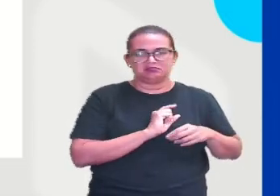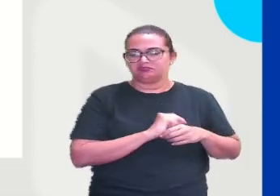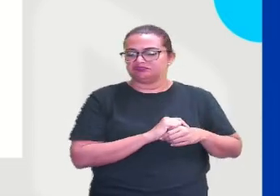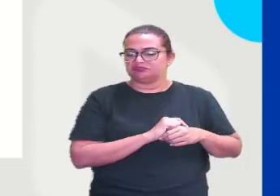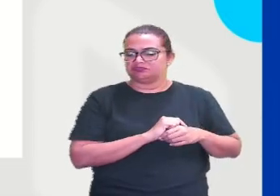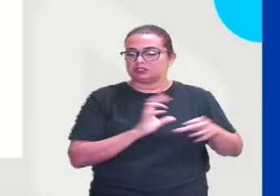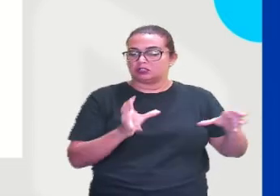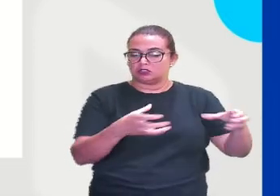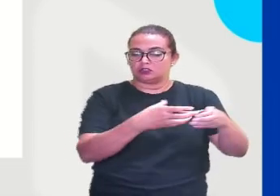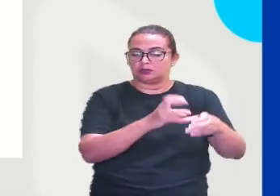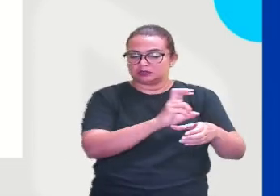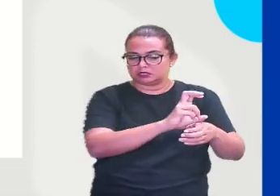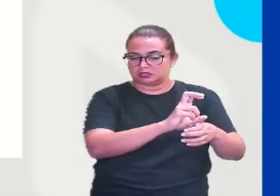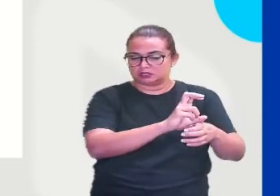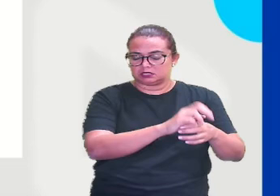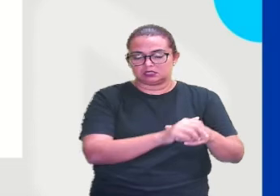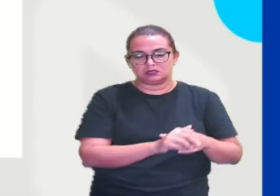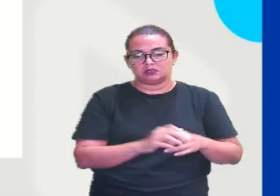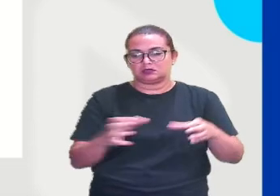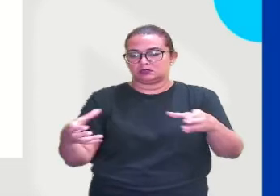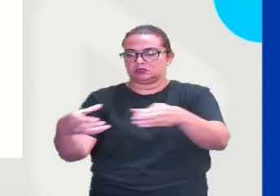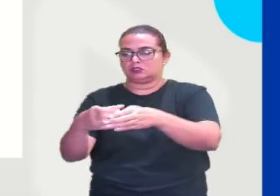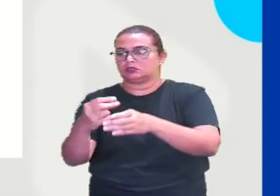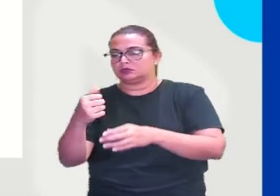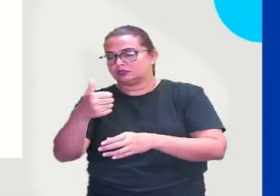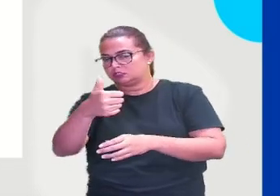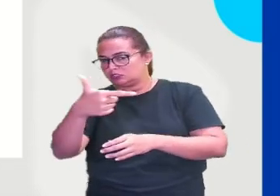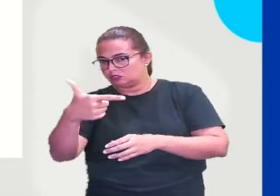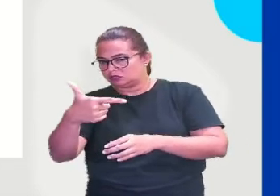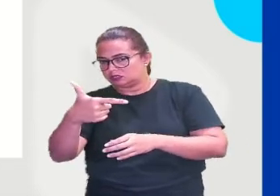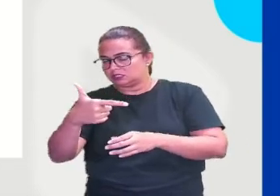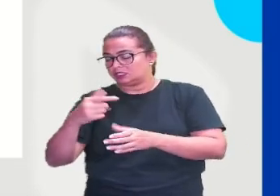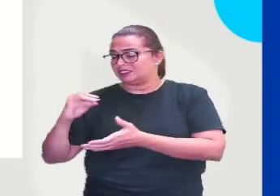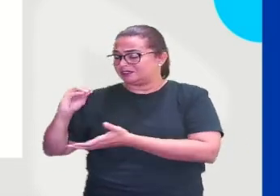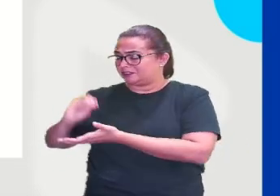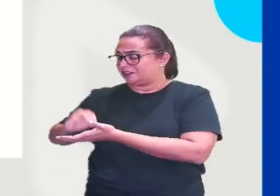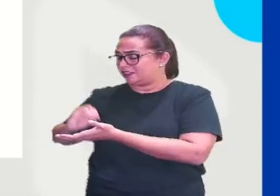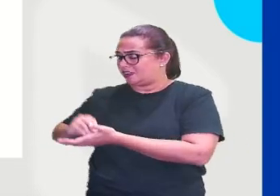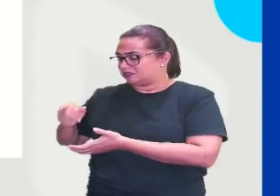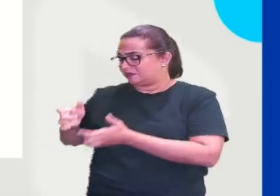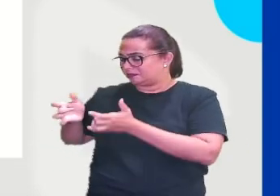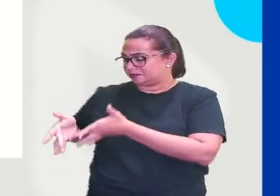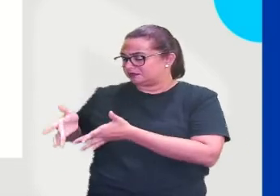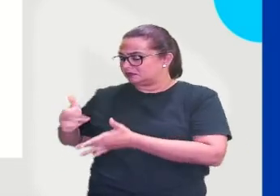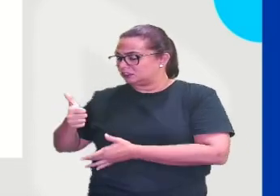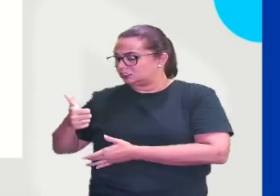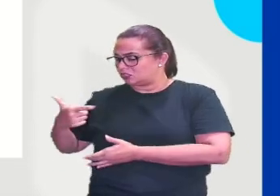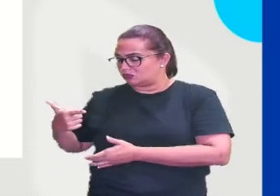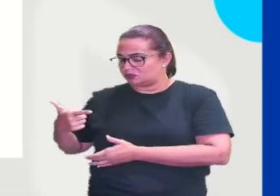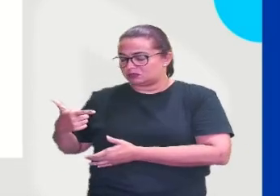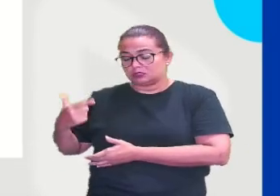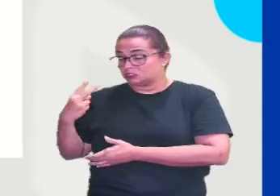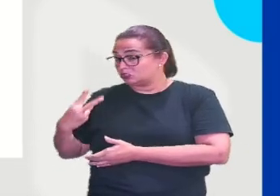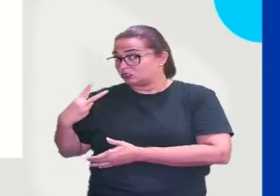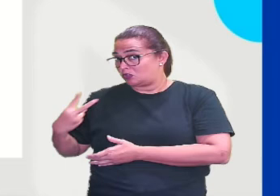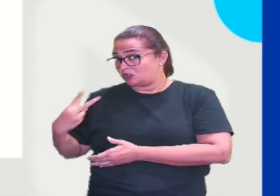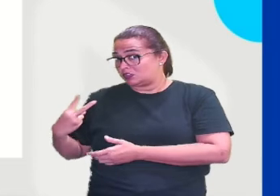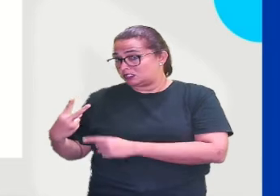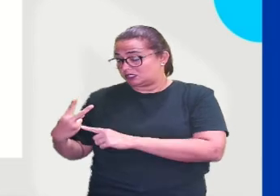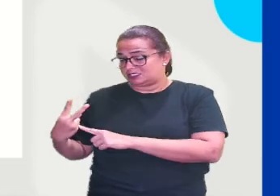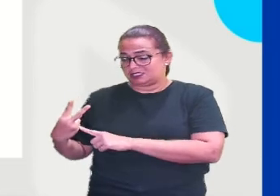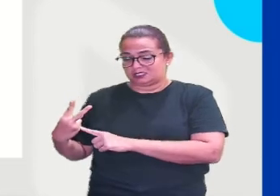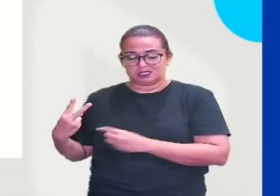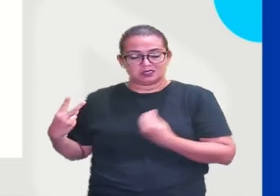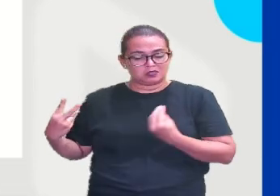de 12 botões, vão sobrar 2 ramalhetes. Então, essa sequência faz com que nós tenhamos o